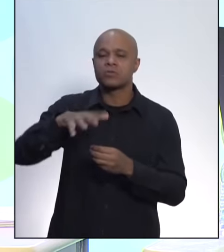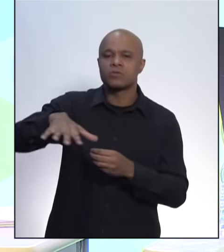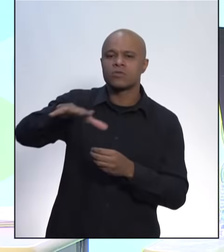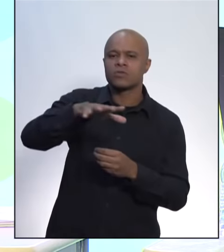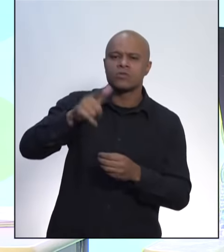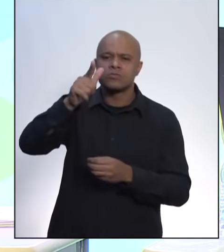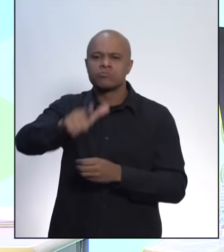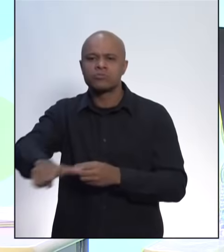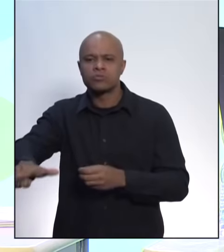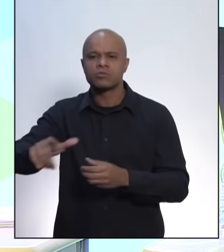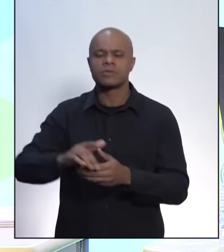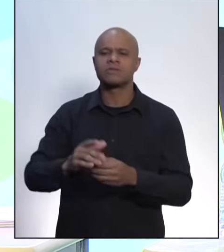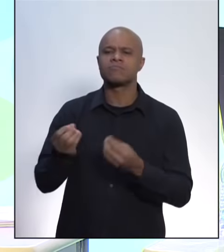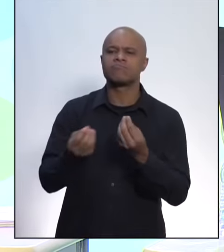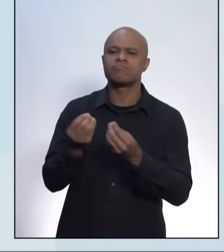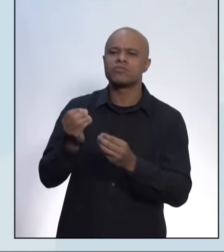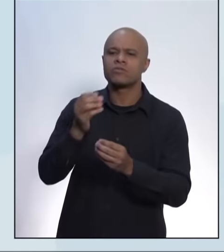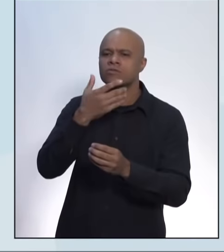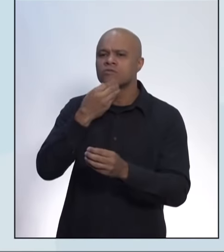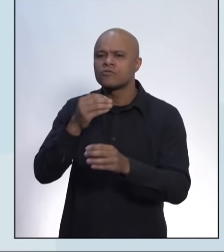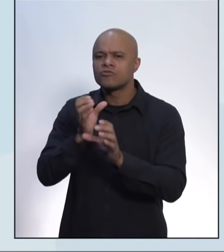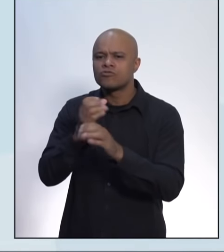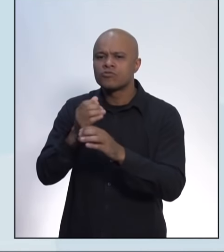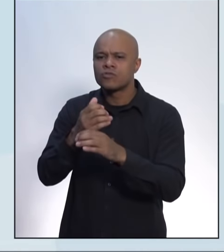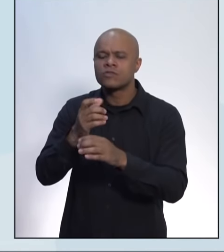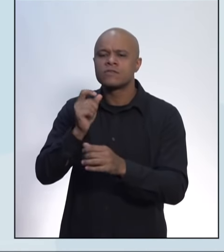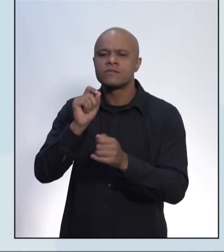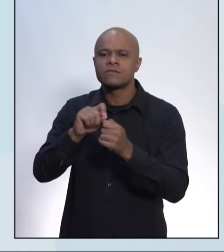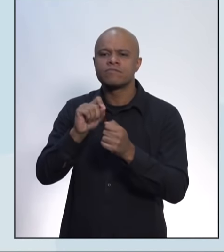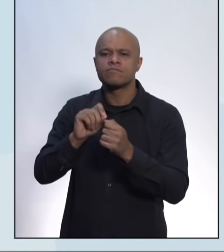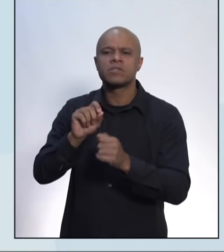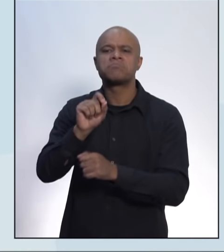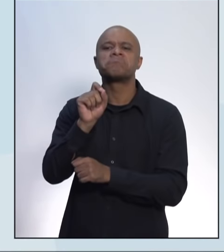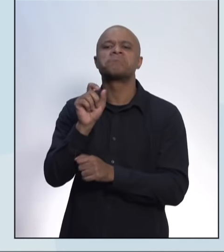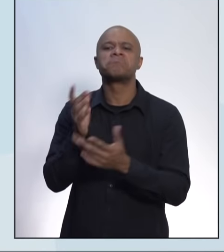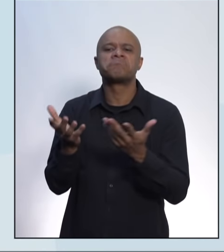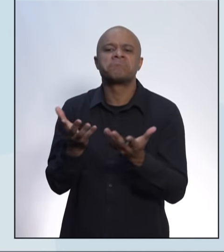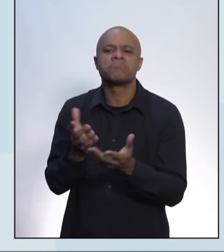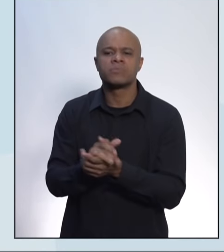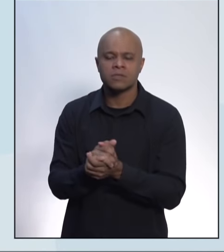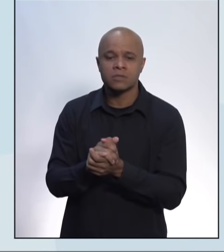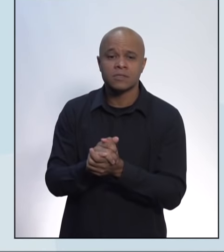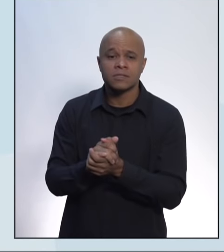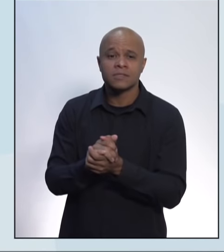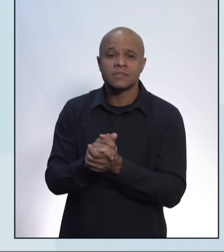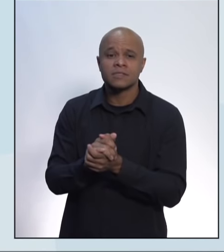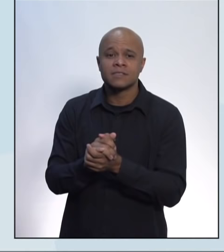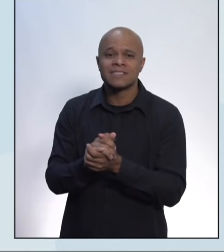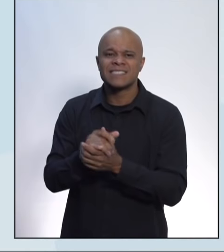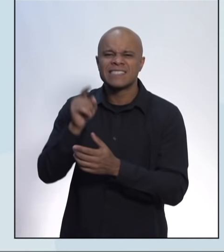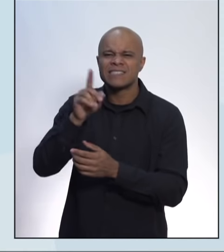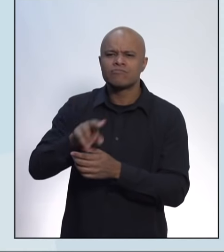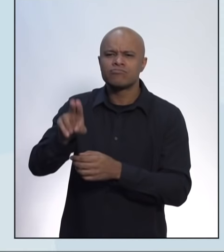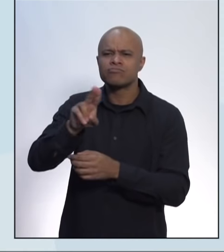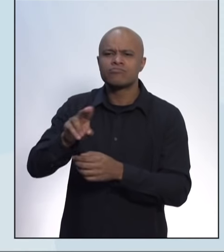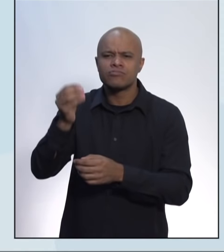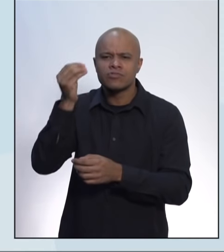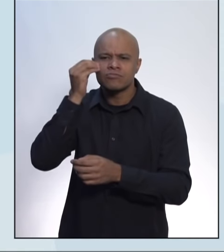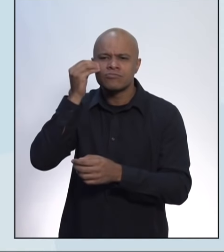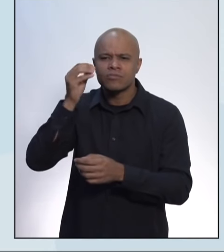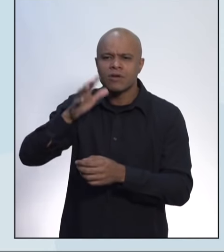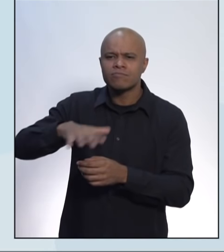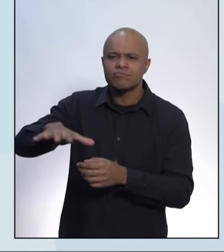então continuando que que o cientista faz olha a terceira lá news eksperimen ele usa